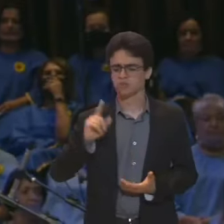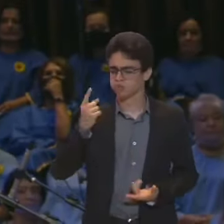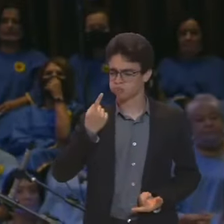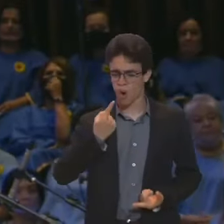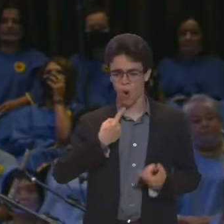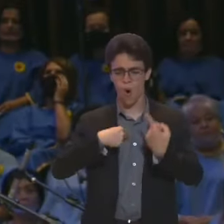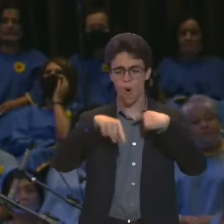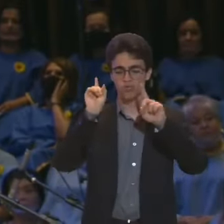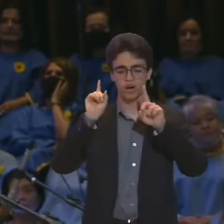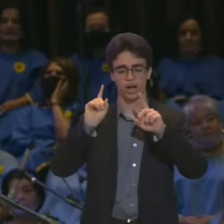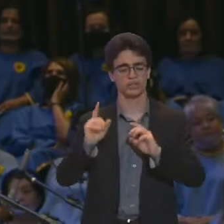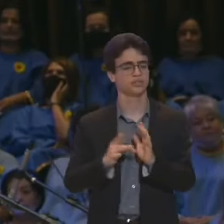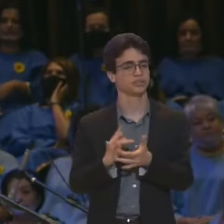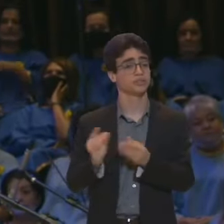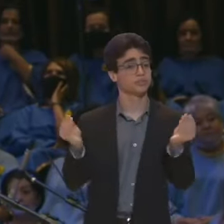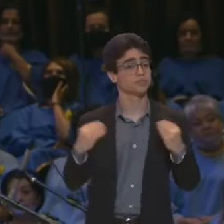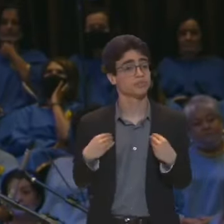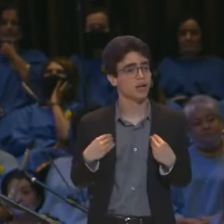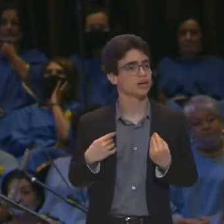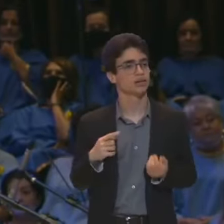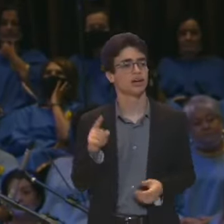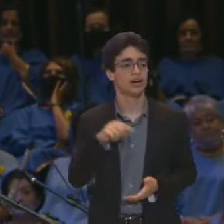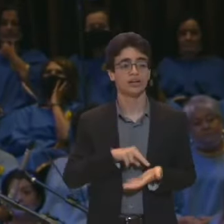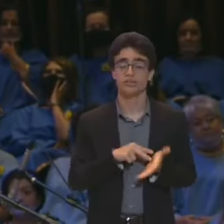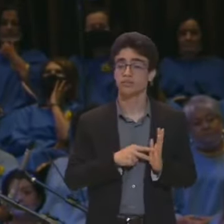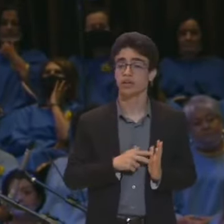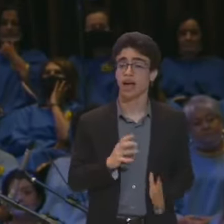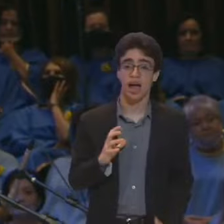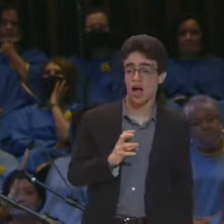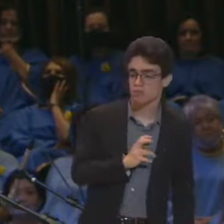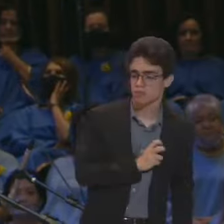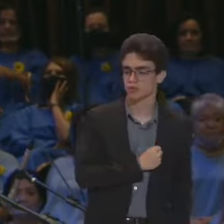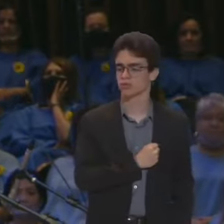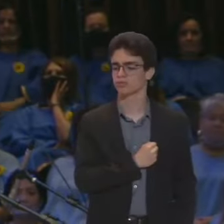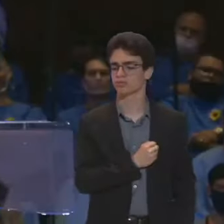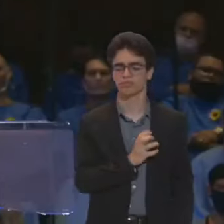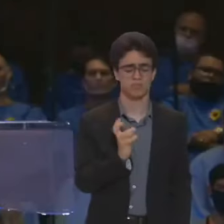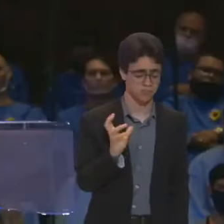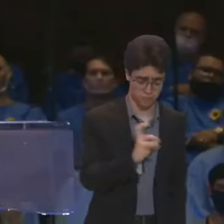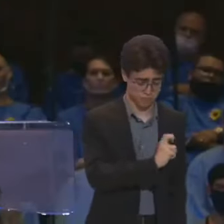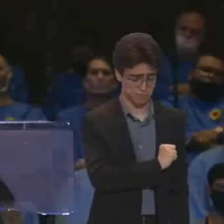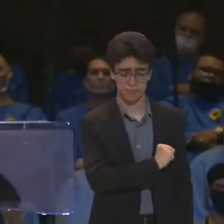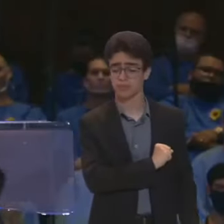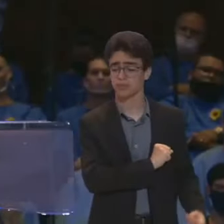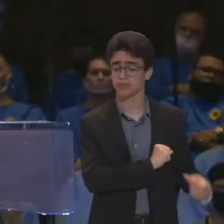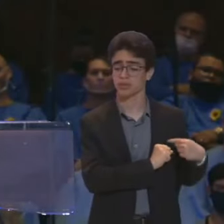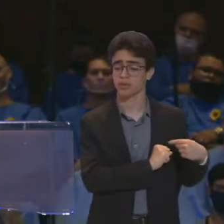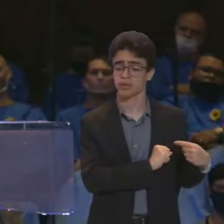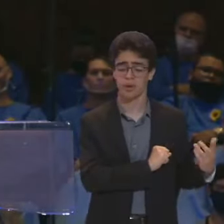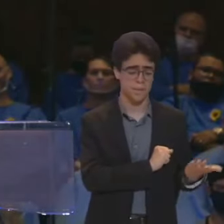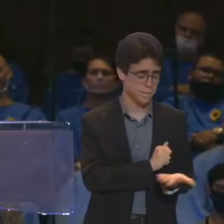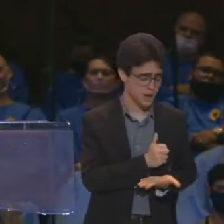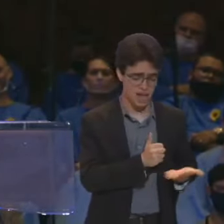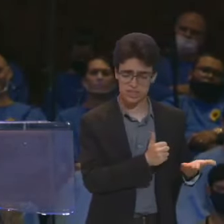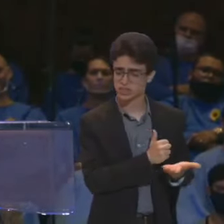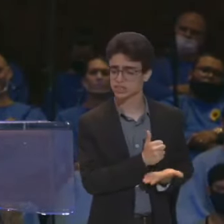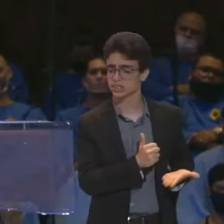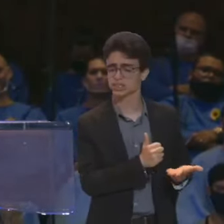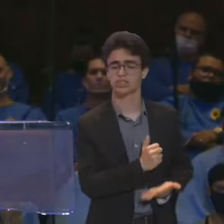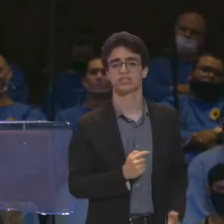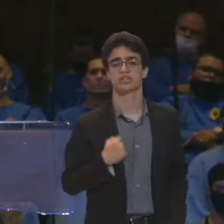revolucionária que Jesus nos deixou, que é o amor. É o amor que se torna o fundamento da nossa